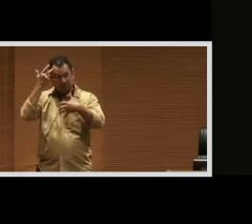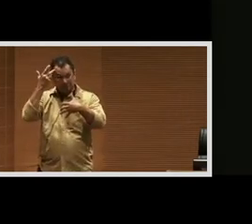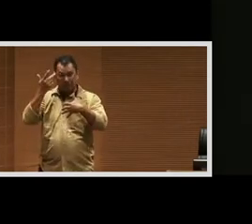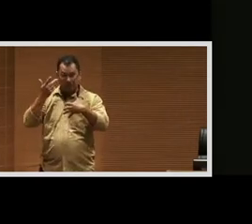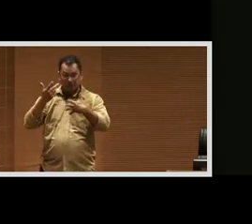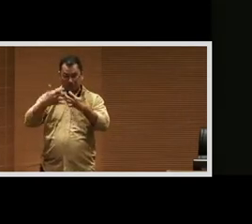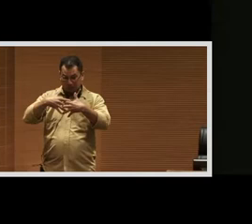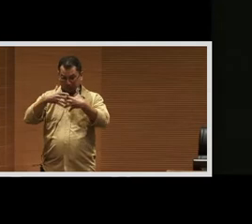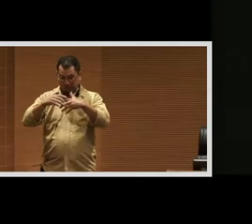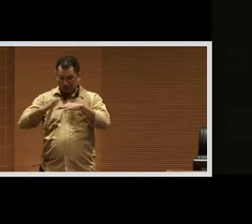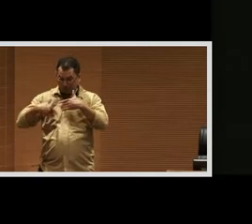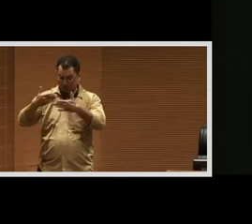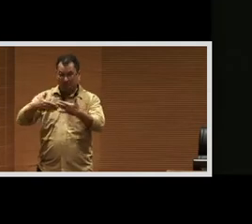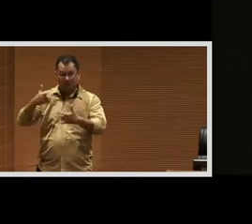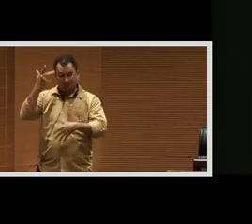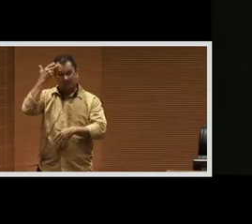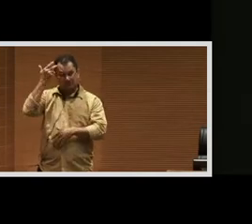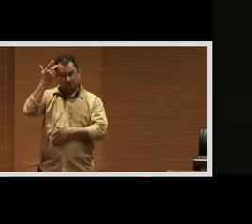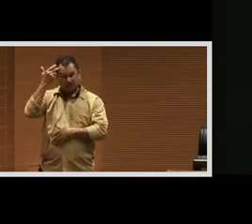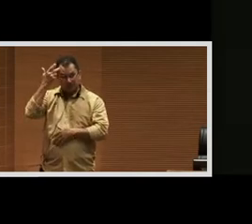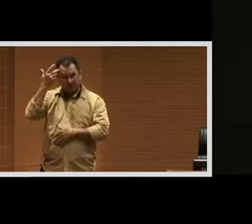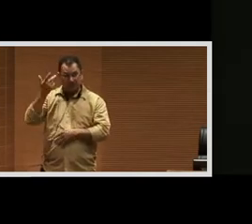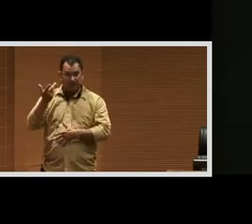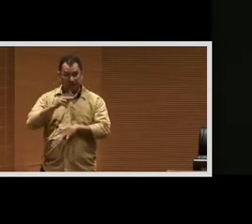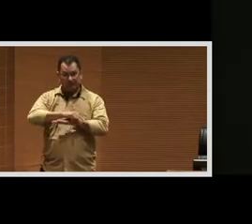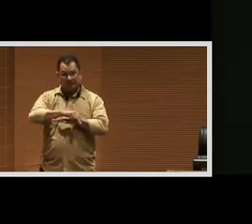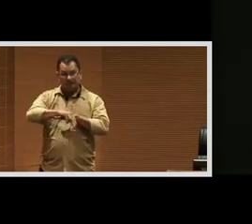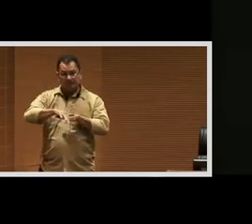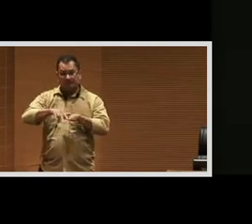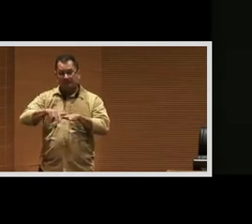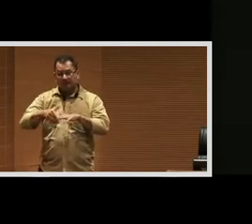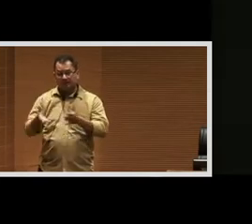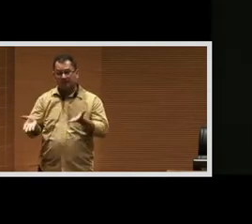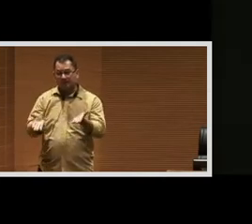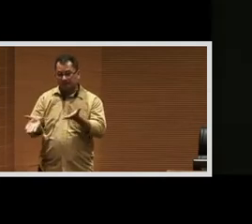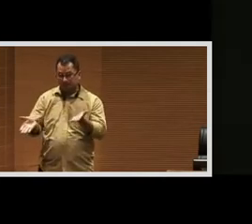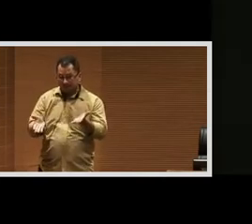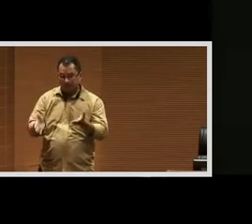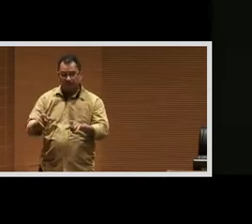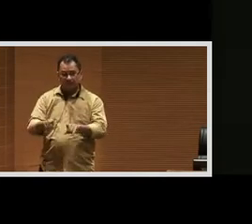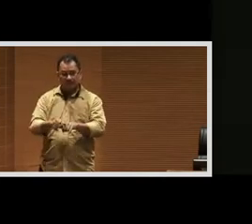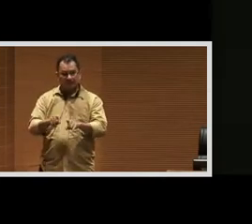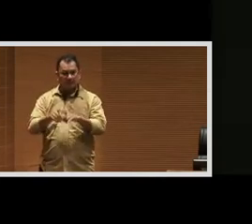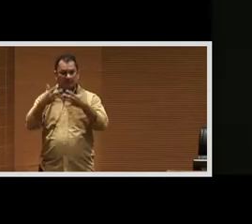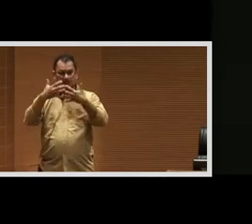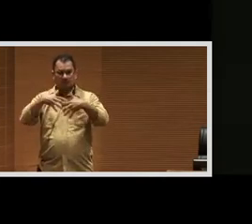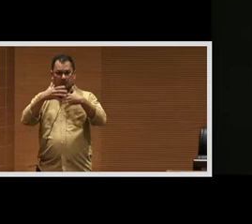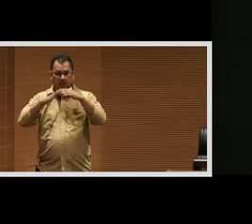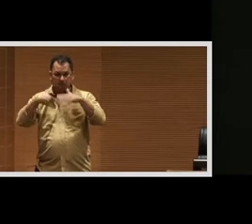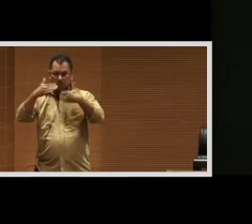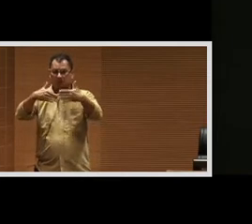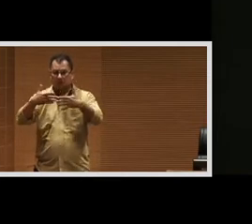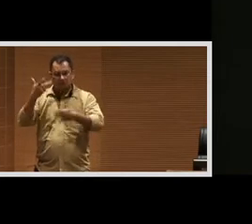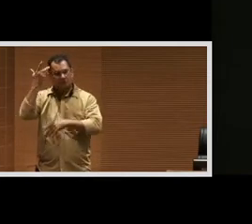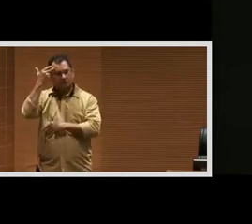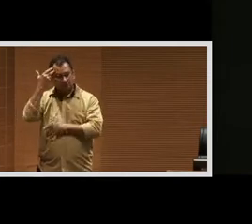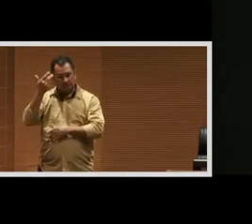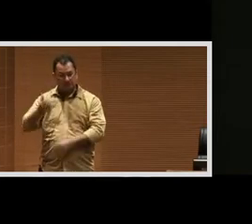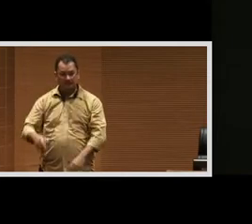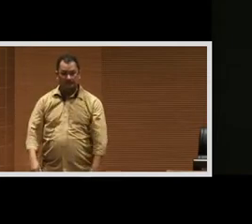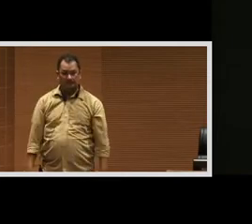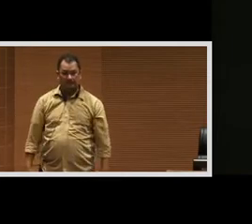desenvolvimento neuropsicomotor normal, isso foram várias consultas, né? E o desenvolvimento cognitivo absolutamente normal.